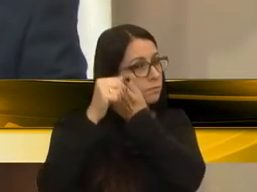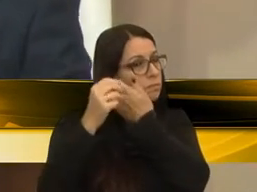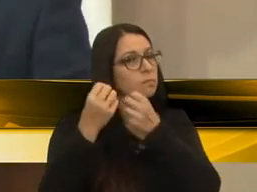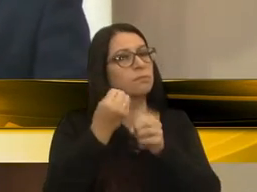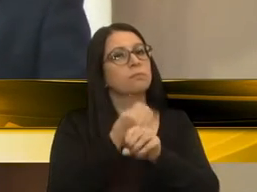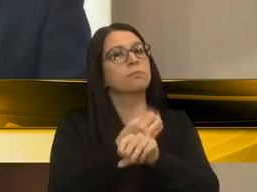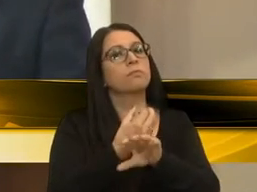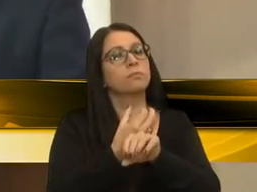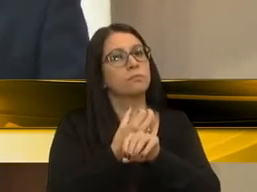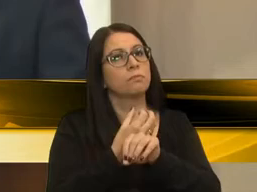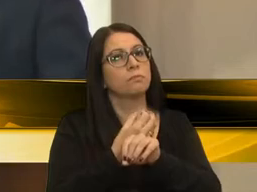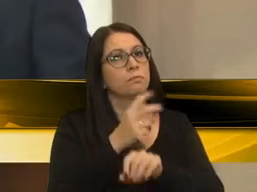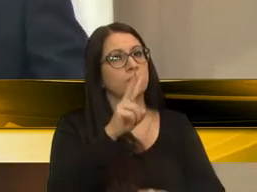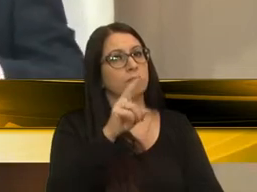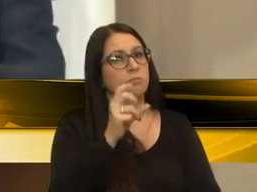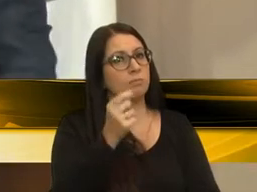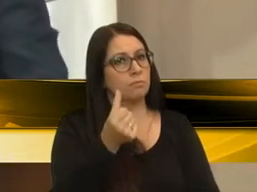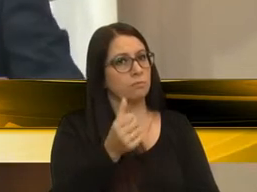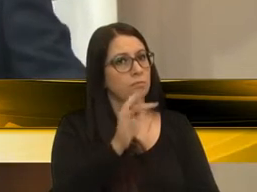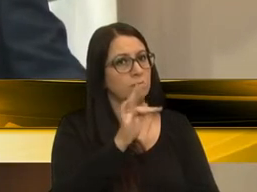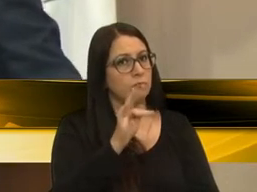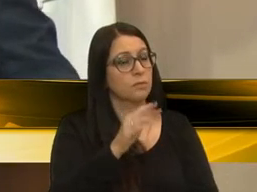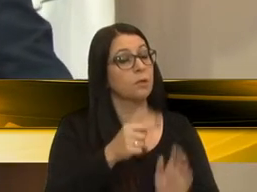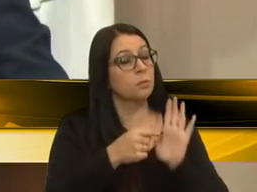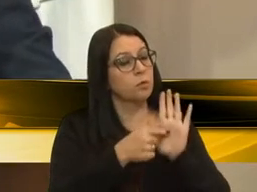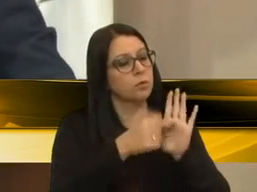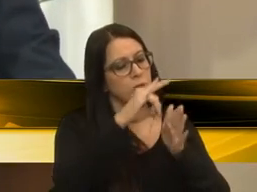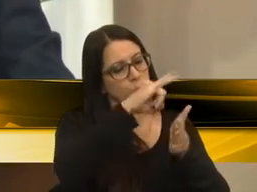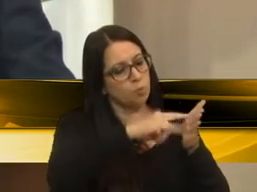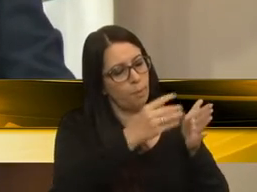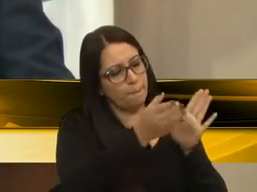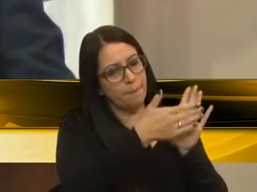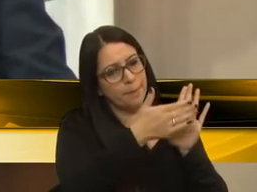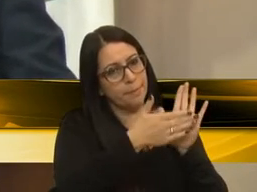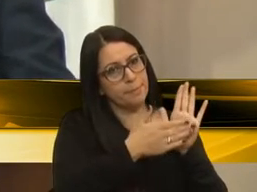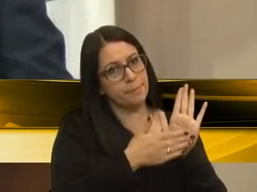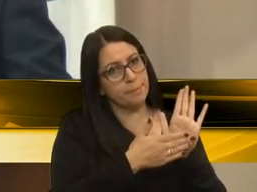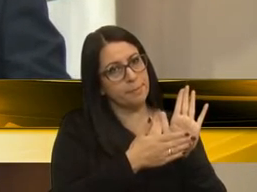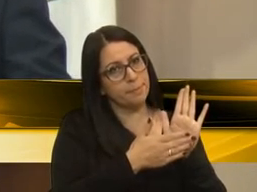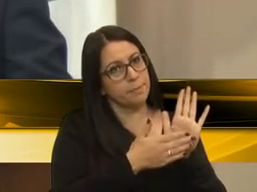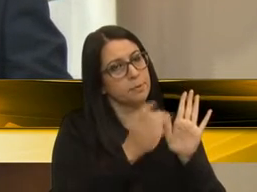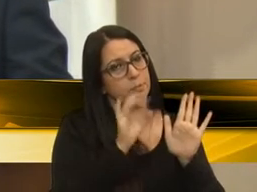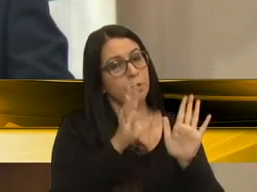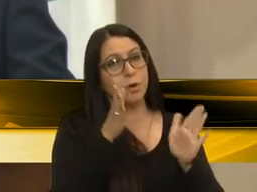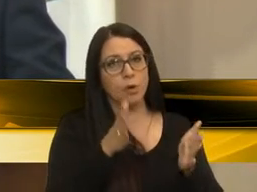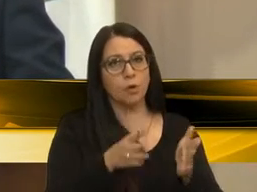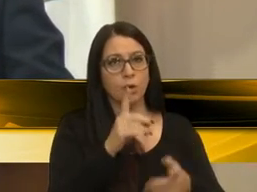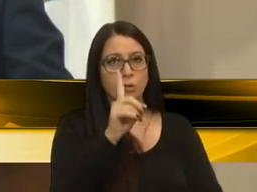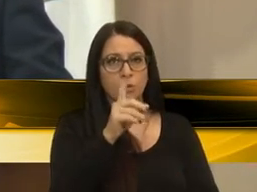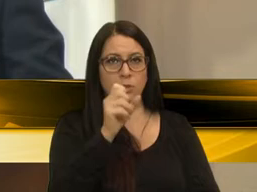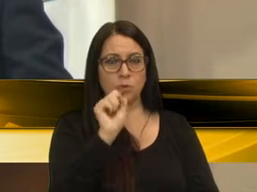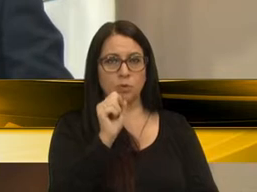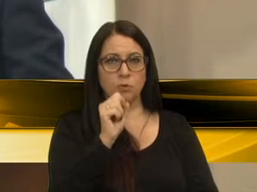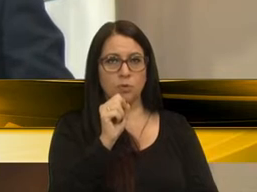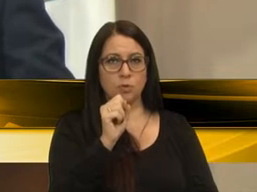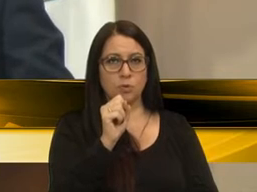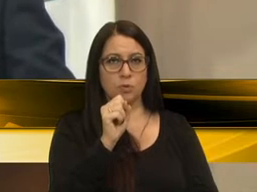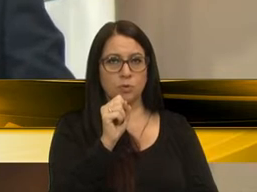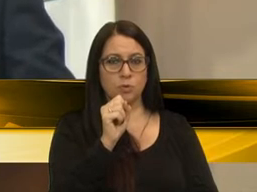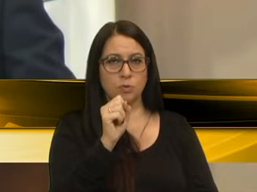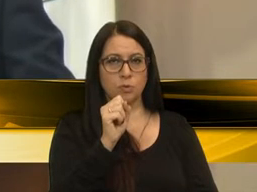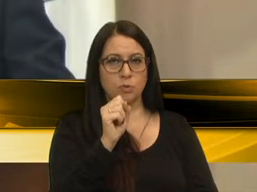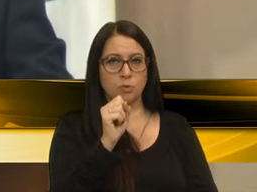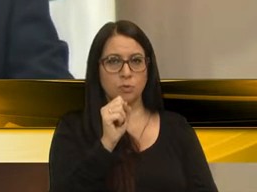SMED, 26 de fevereiro, apresentando os documentos. E somente agora, dia 18 de fevereiro, um